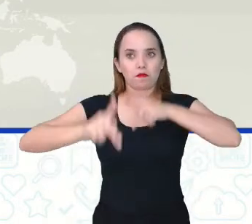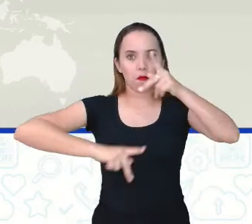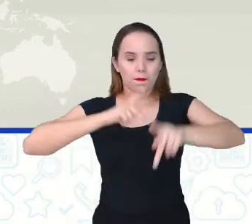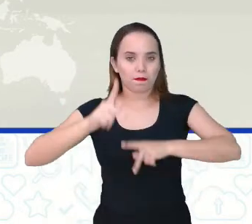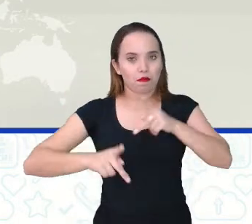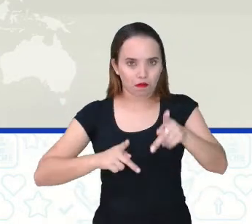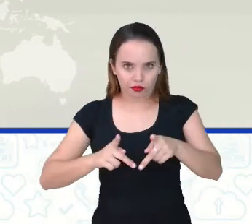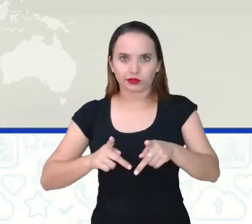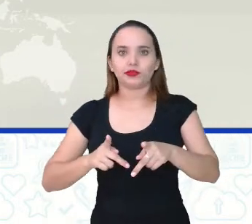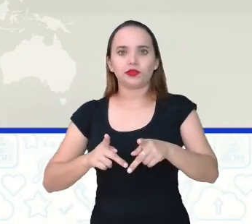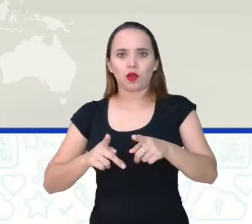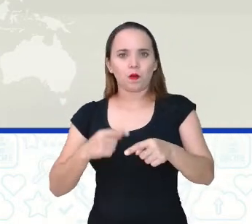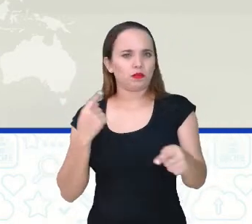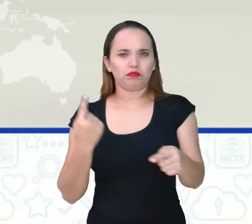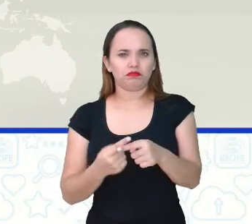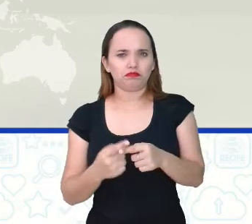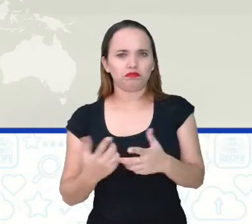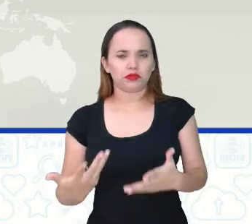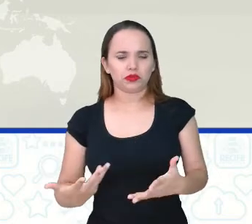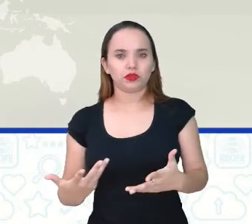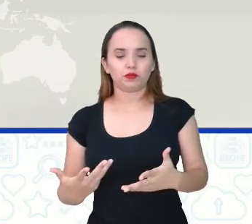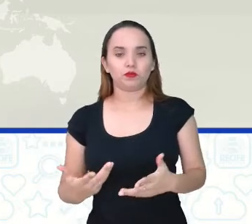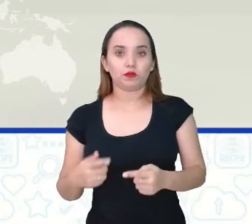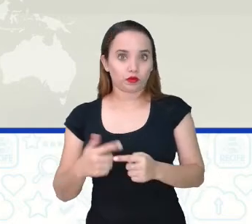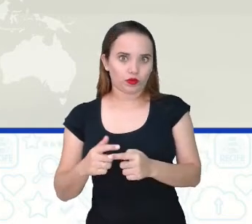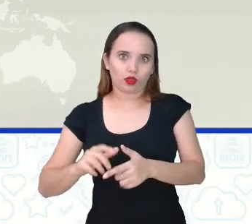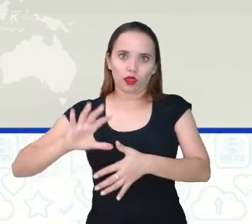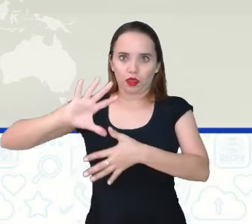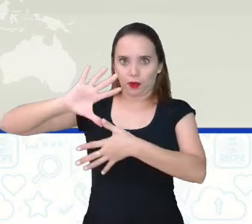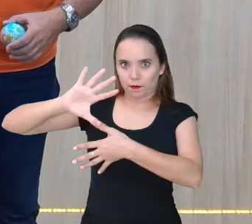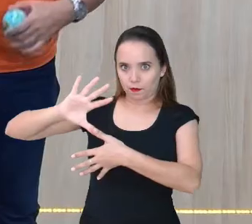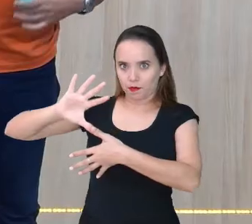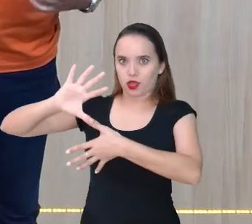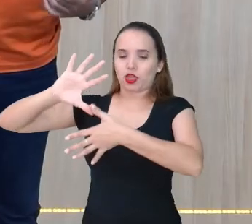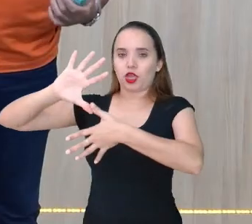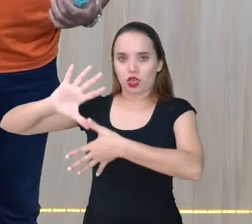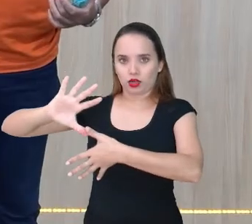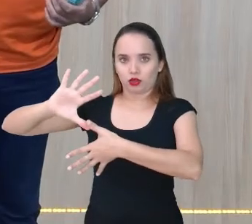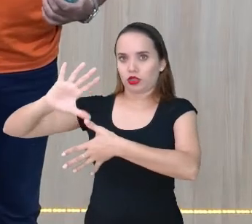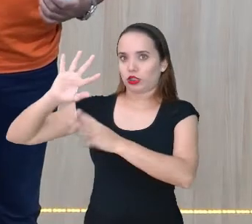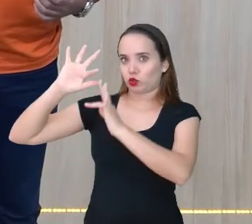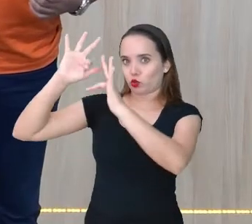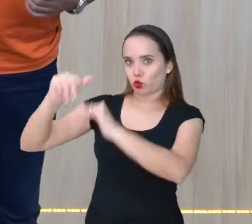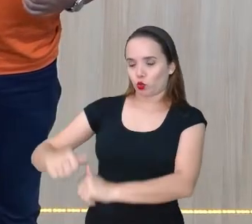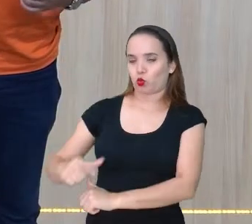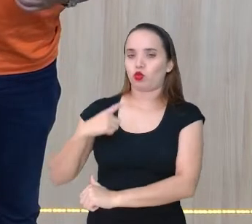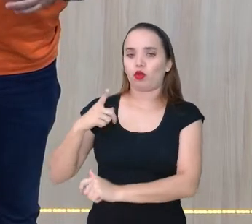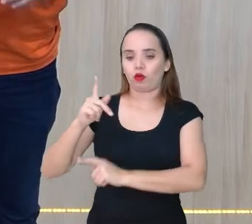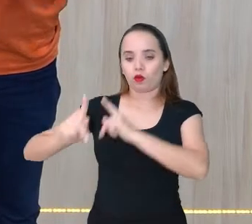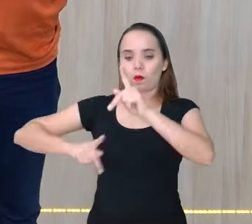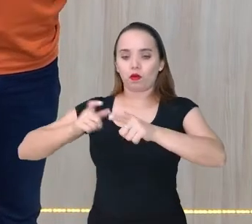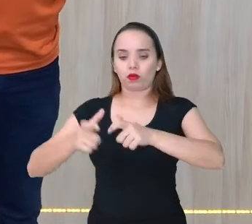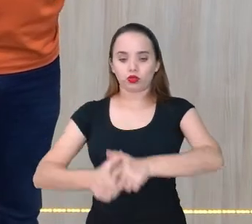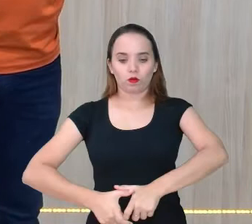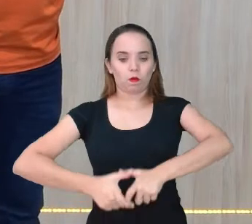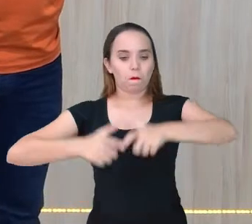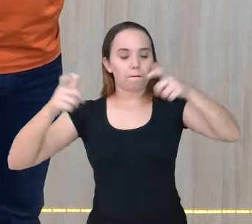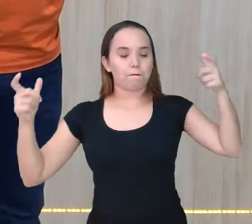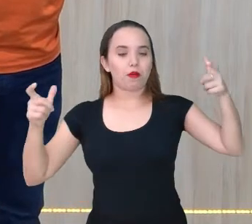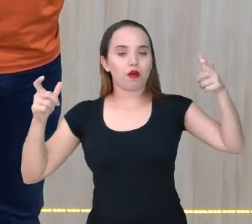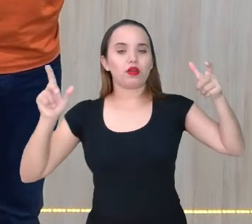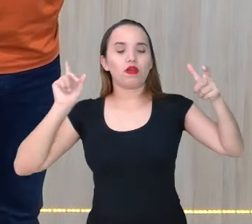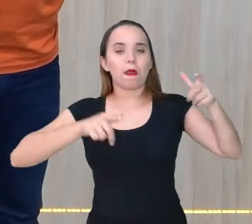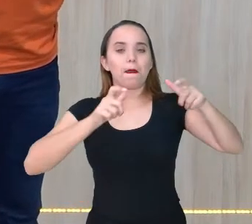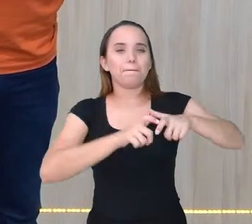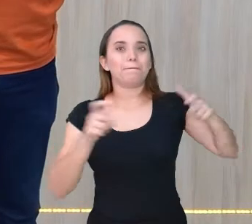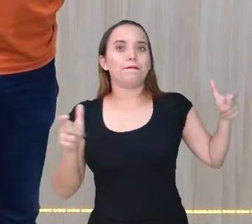Porque, lógico, a América como um todo, ela vai ter uma população aí gigantesca, vai superar um pouco a Europa,